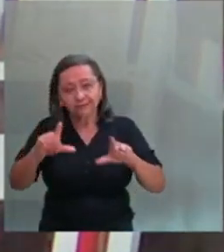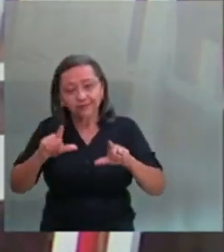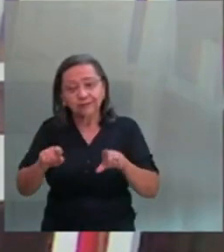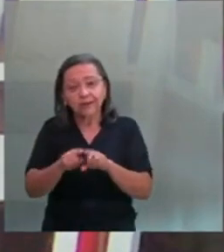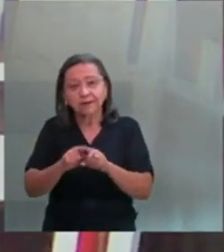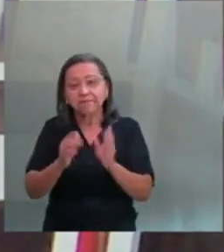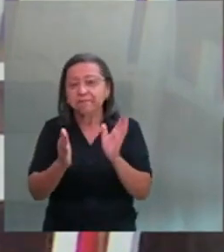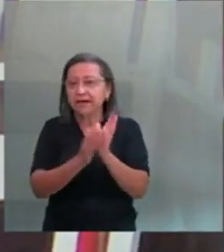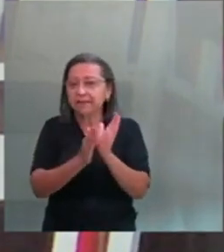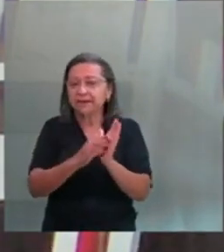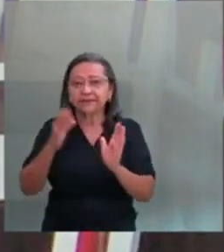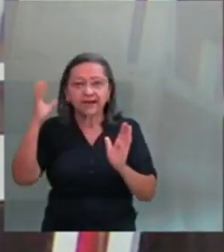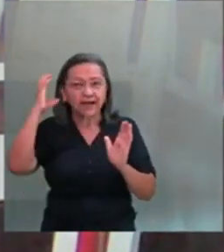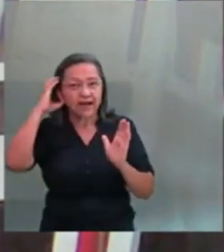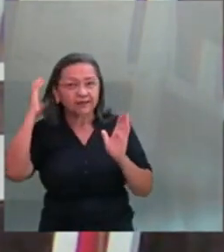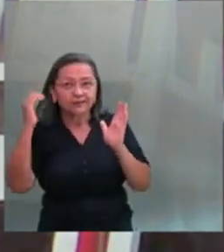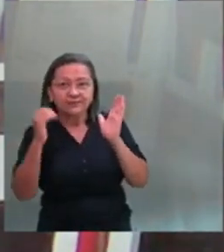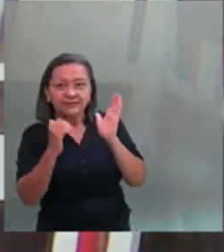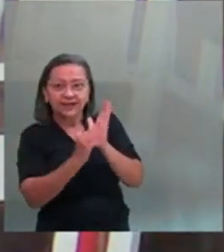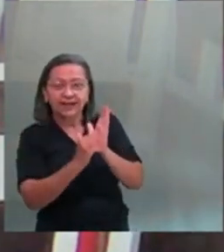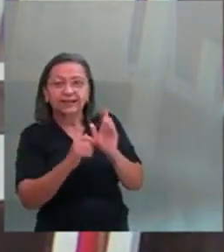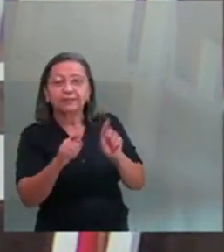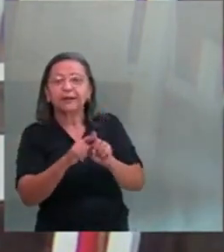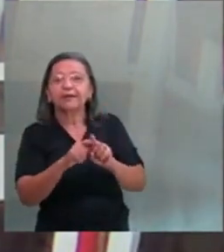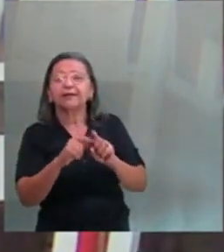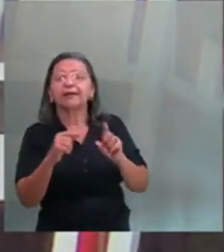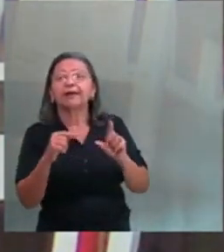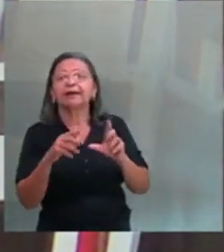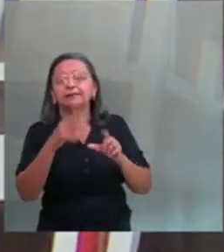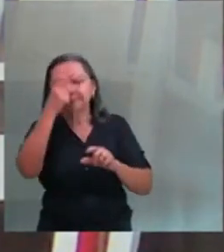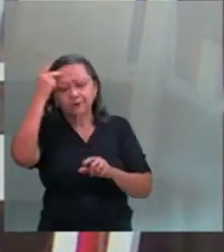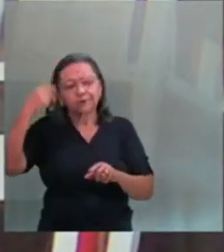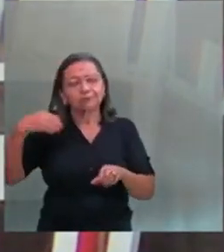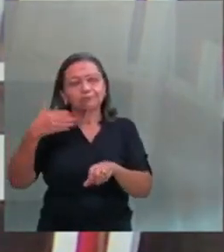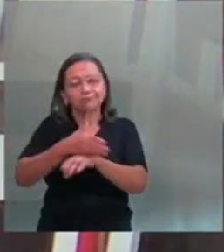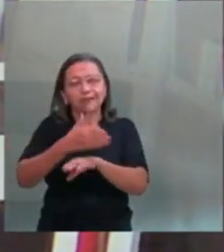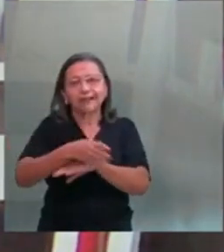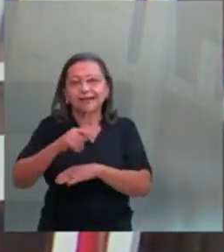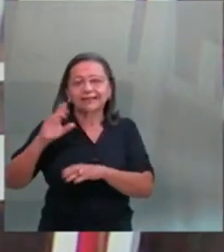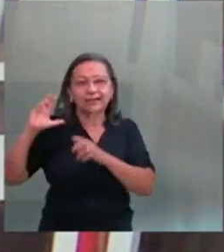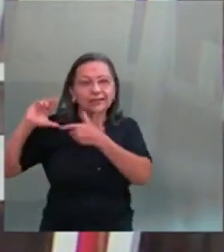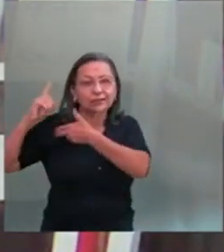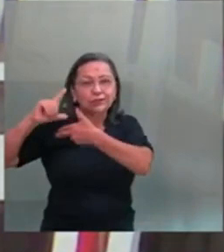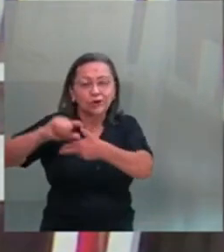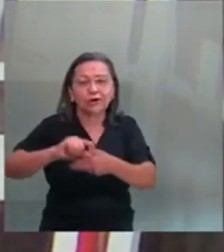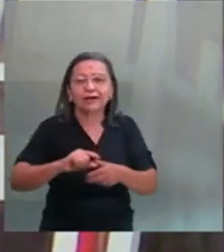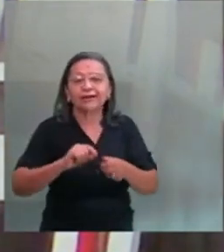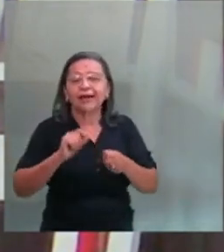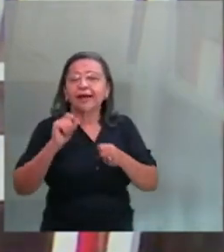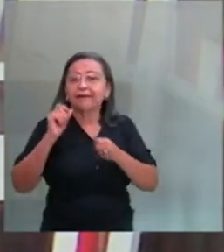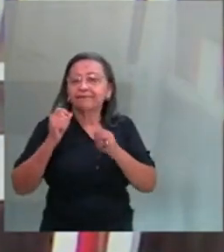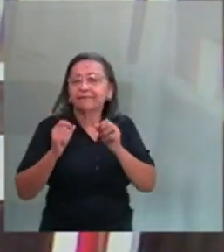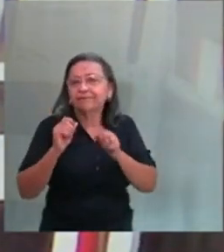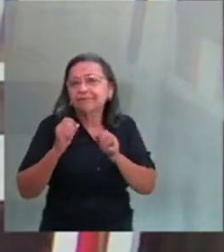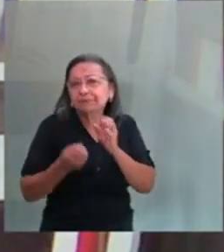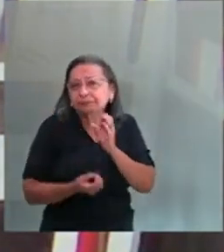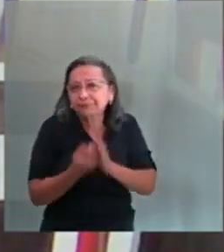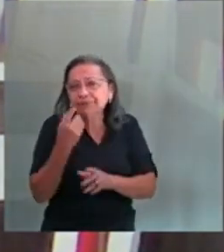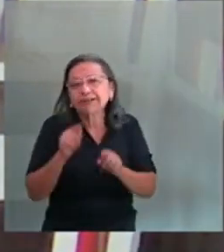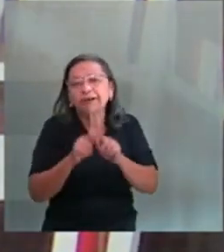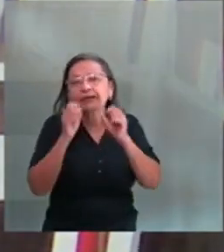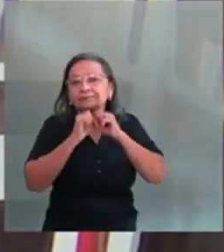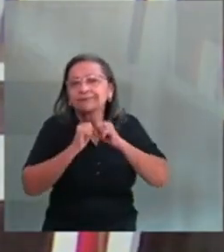à Rádio Senado, parabéns à Agência Senado e parabéns às pessoas que participam dessa história na produção, na distribuição e no acesso